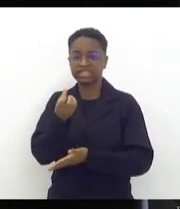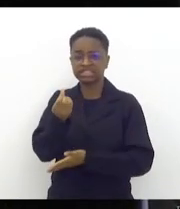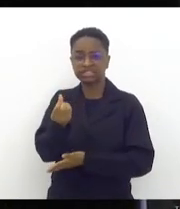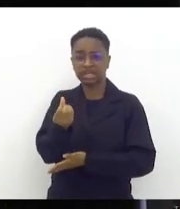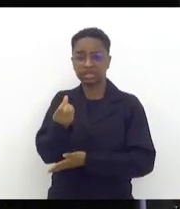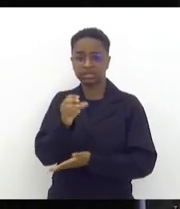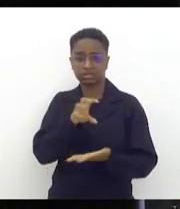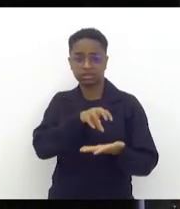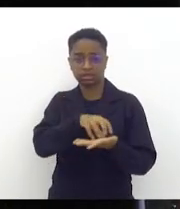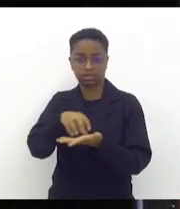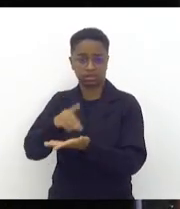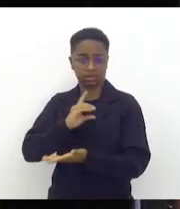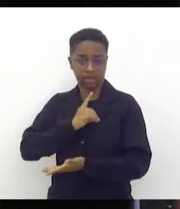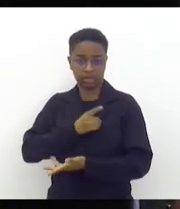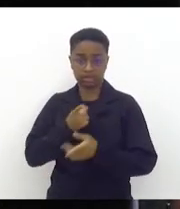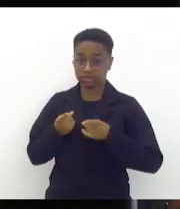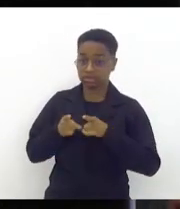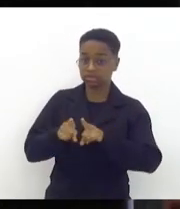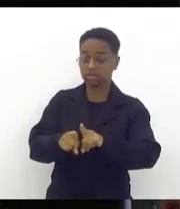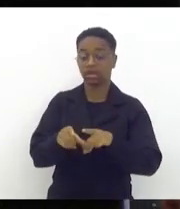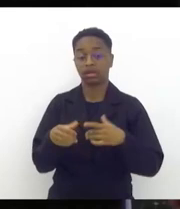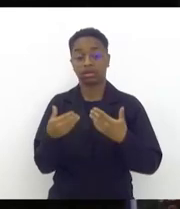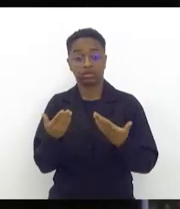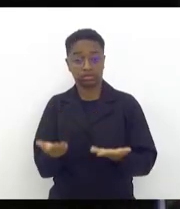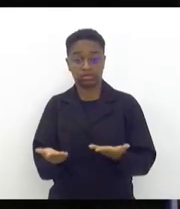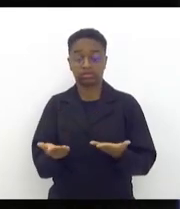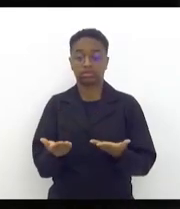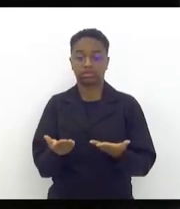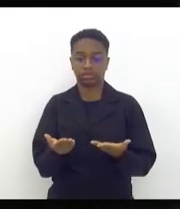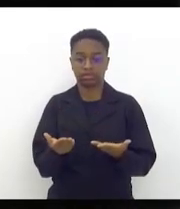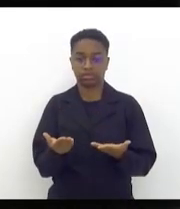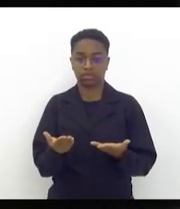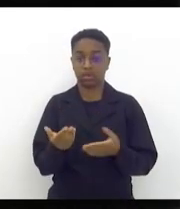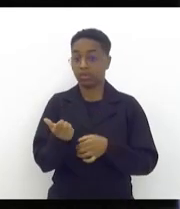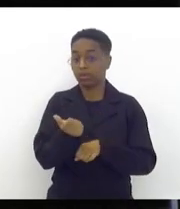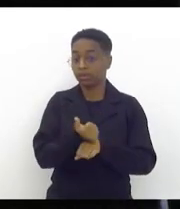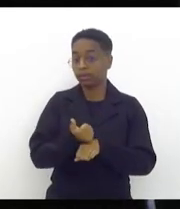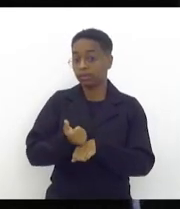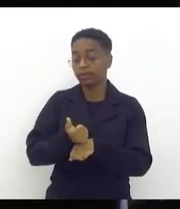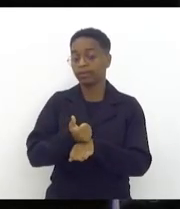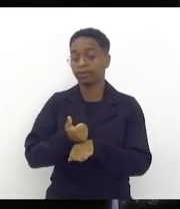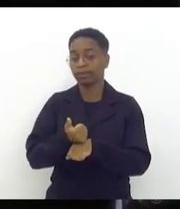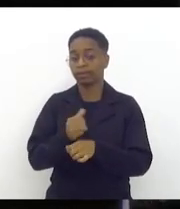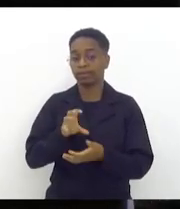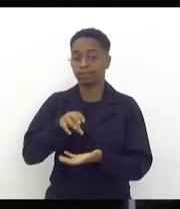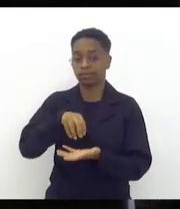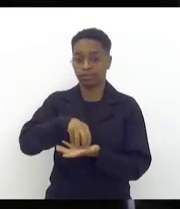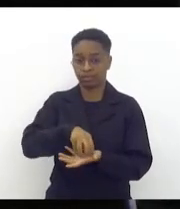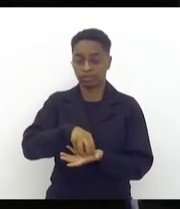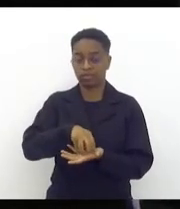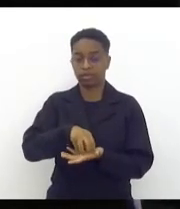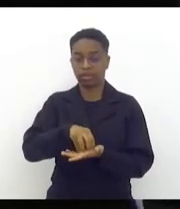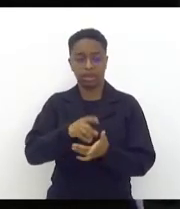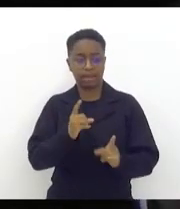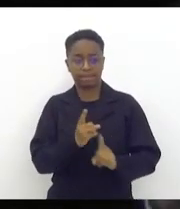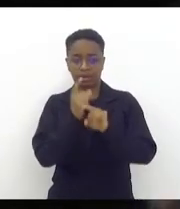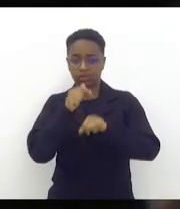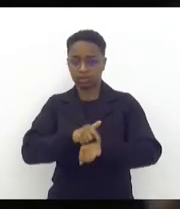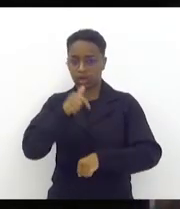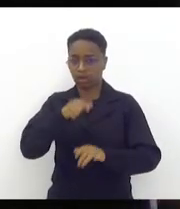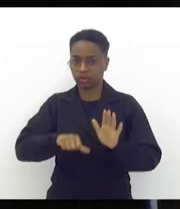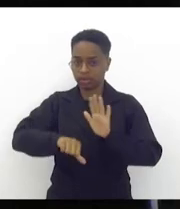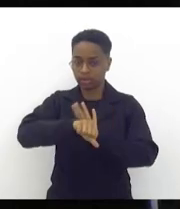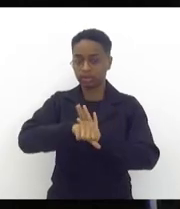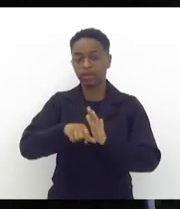cinco a seis delegacias ao mesmo tempo. Então, os profissionais que estão na central de flagrante têm uma